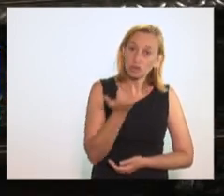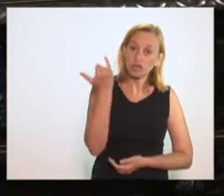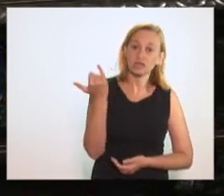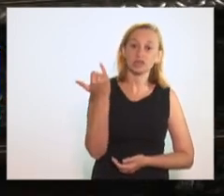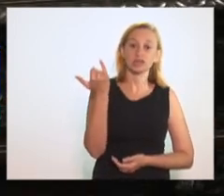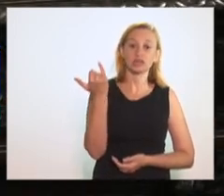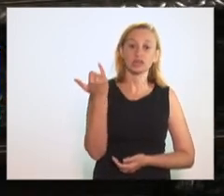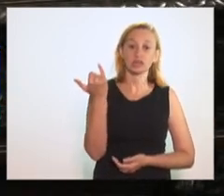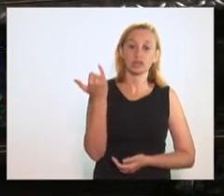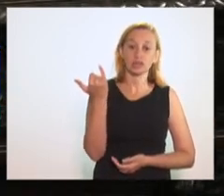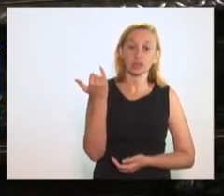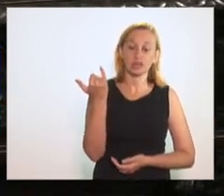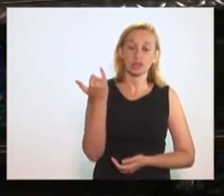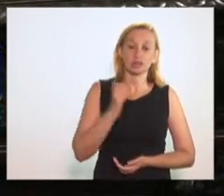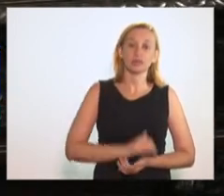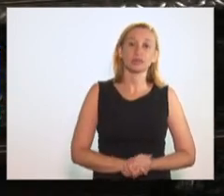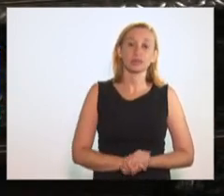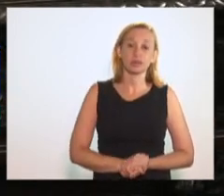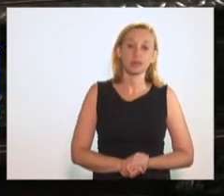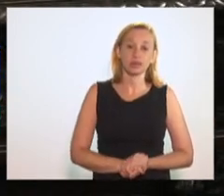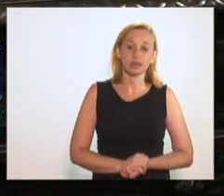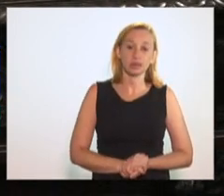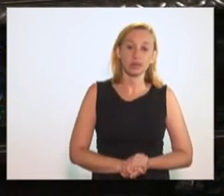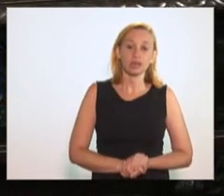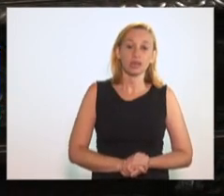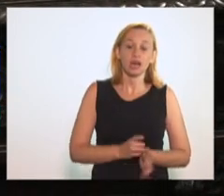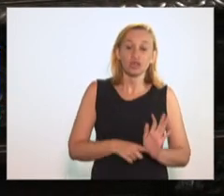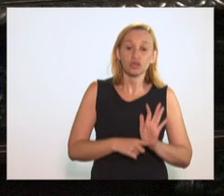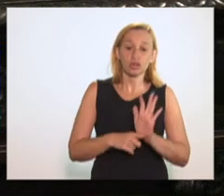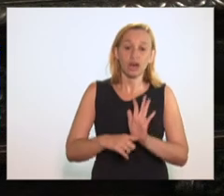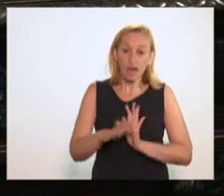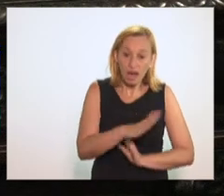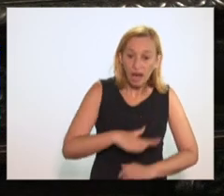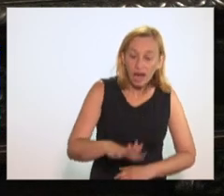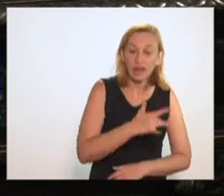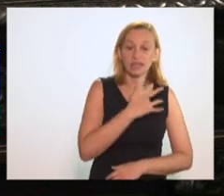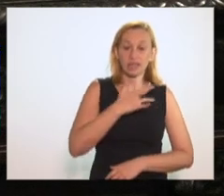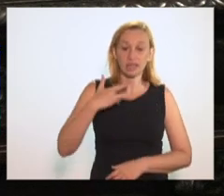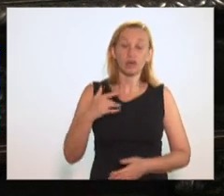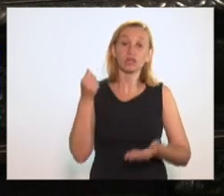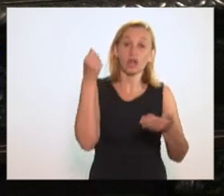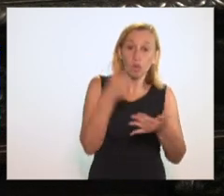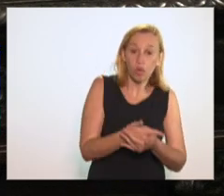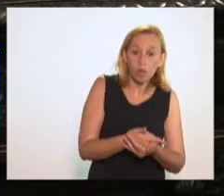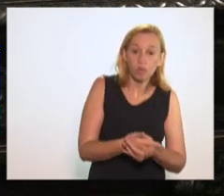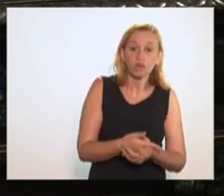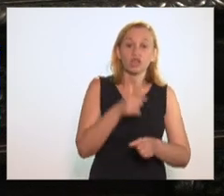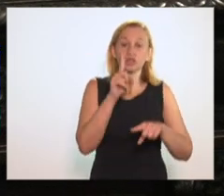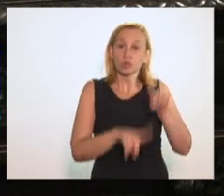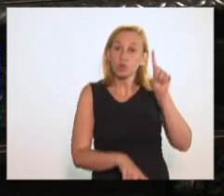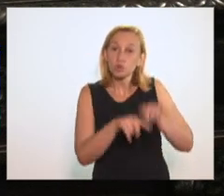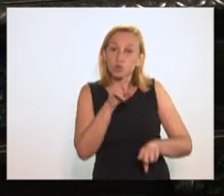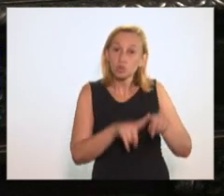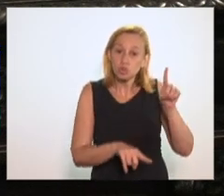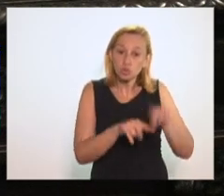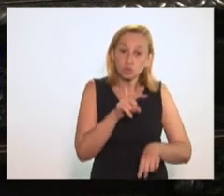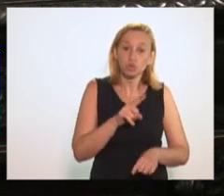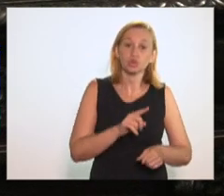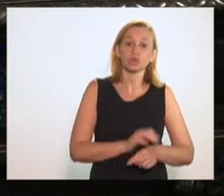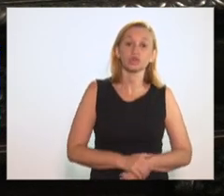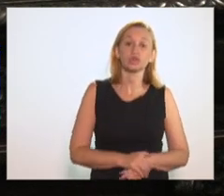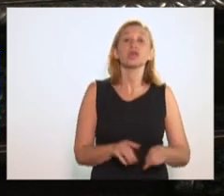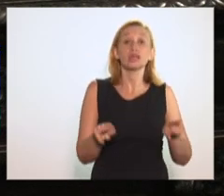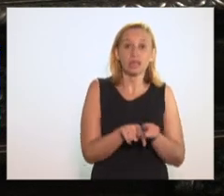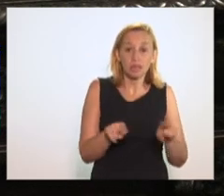para alavancar a área da saúde, na compra de material, inclusive